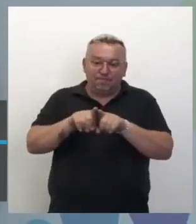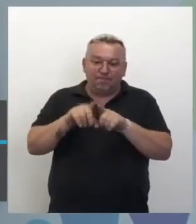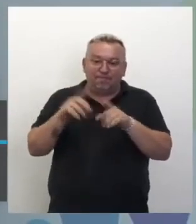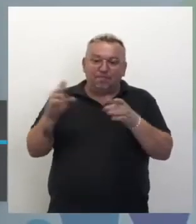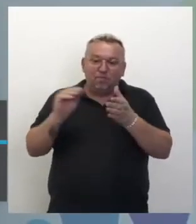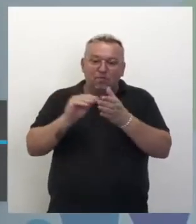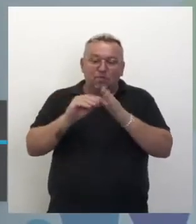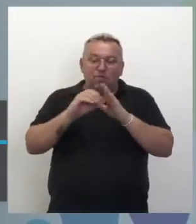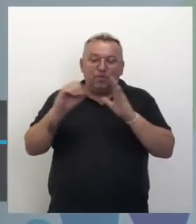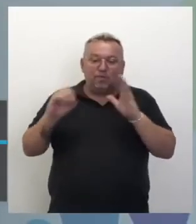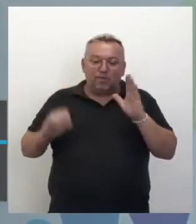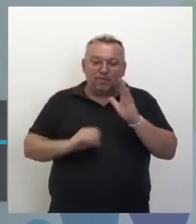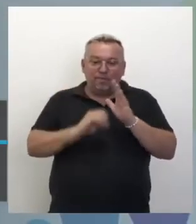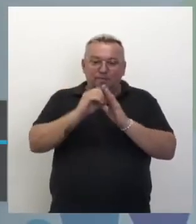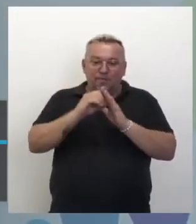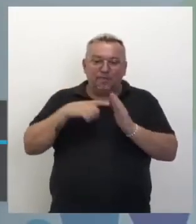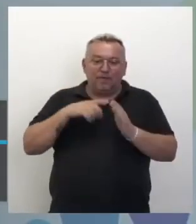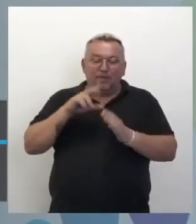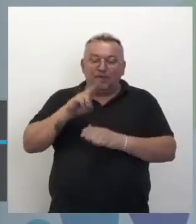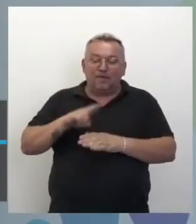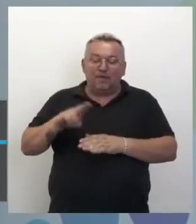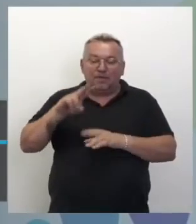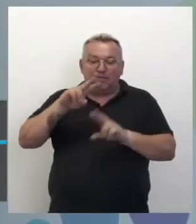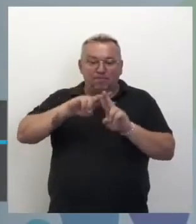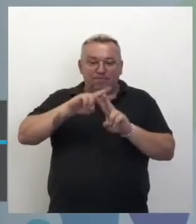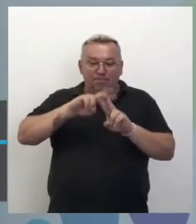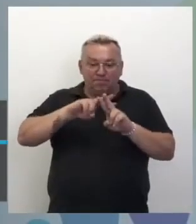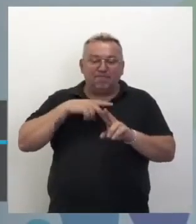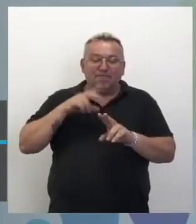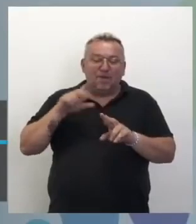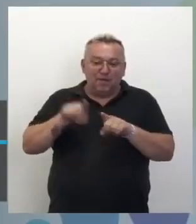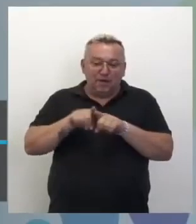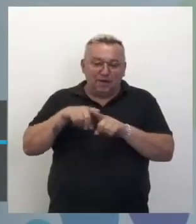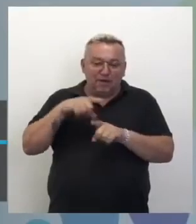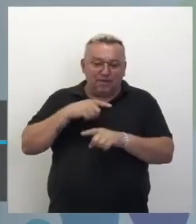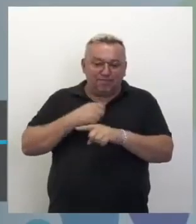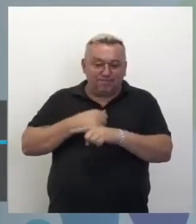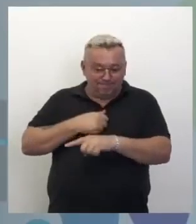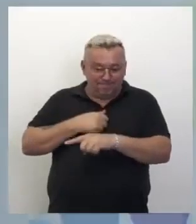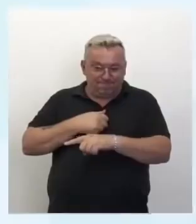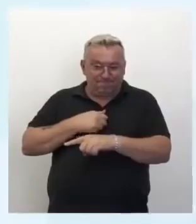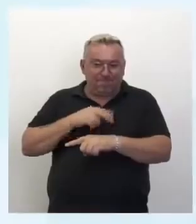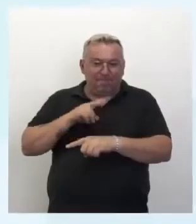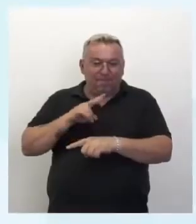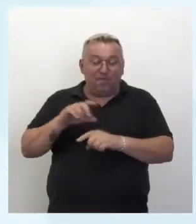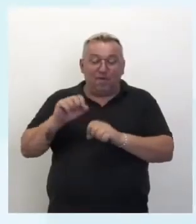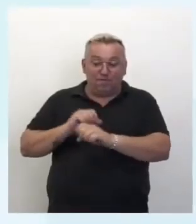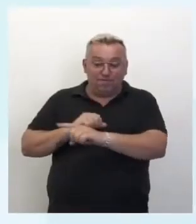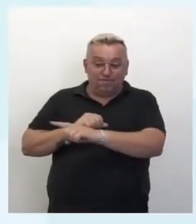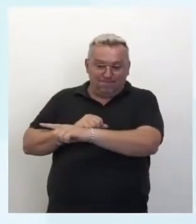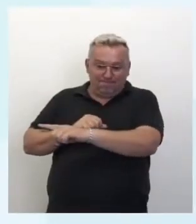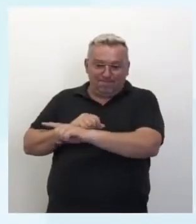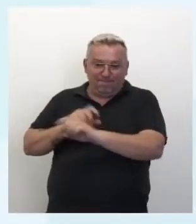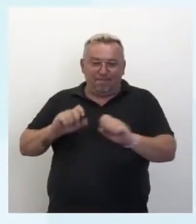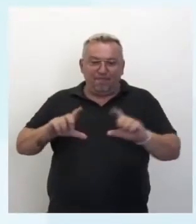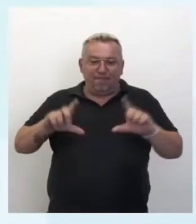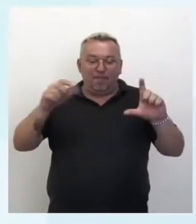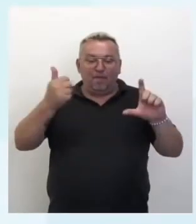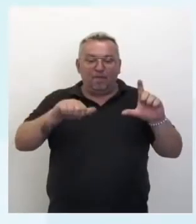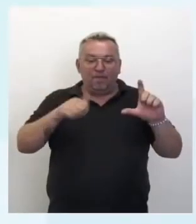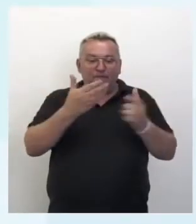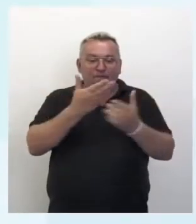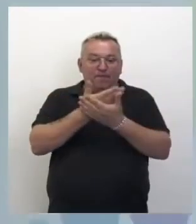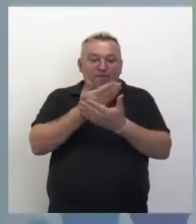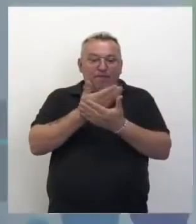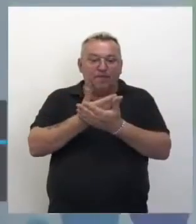no centro de mídias também, a gente usa a hashtag eu no centro de mídias, English Centro de Mídias. Vai aparecer o link aí para vocês avaliarem a aula.